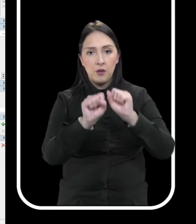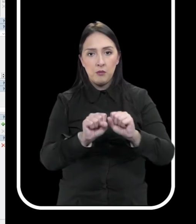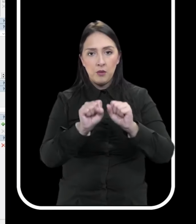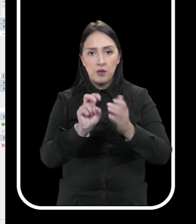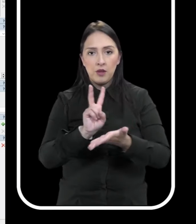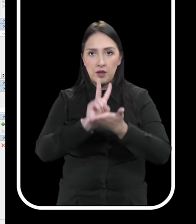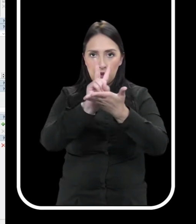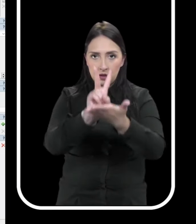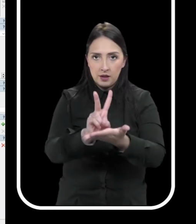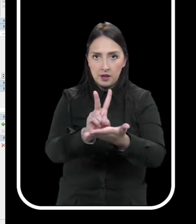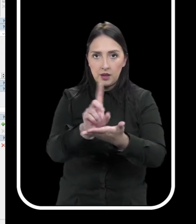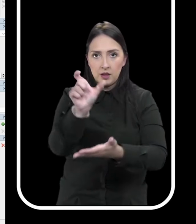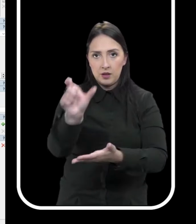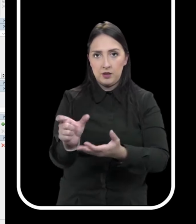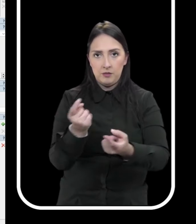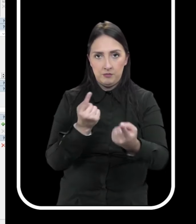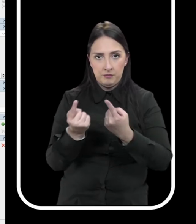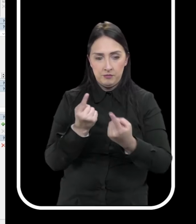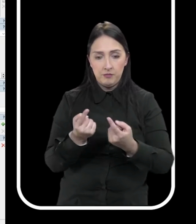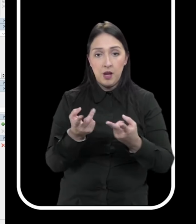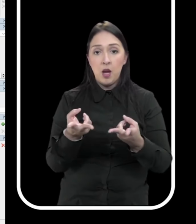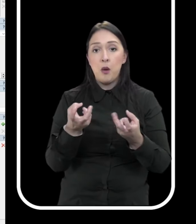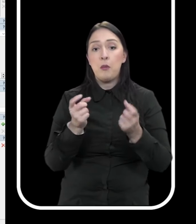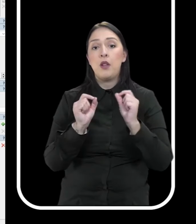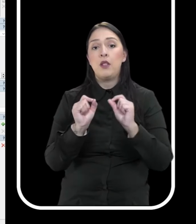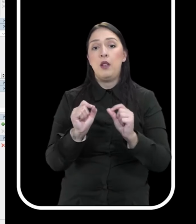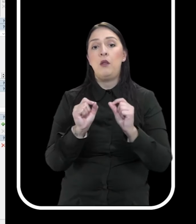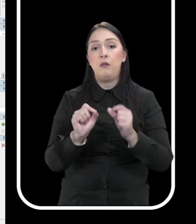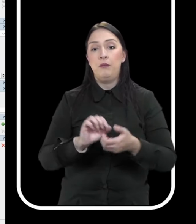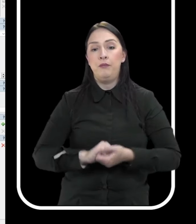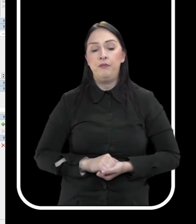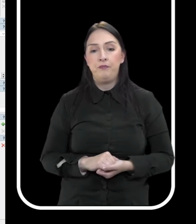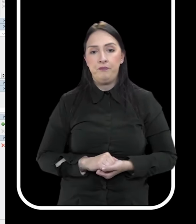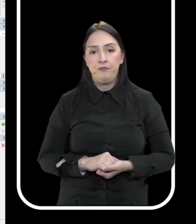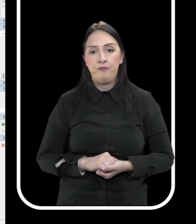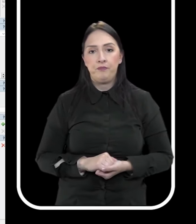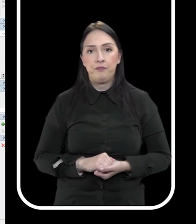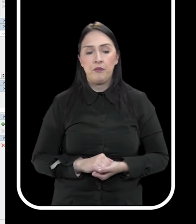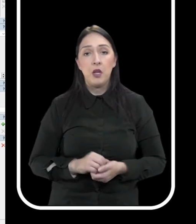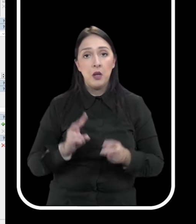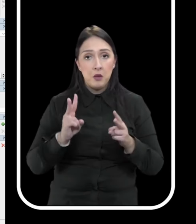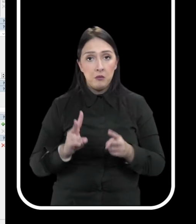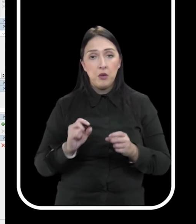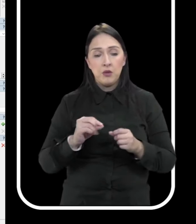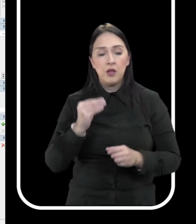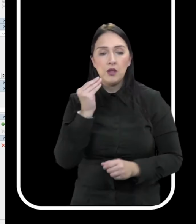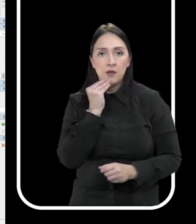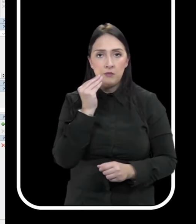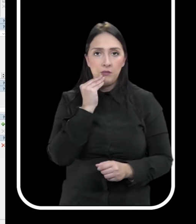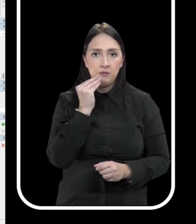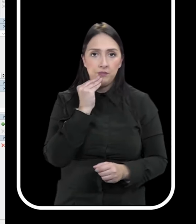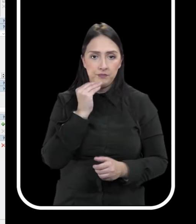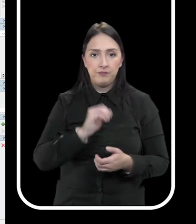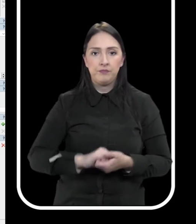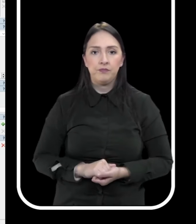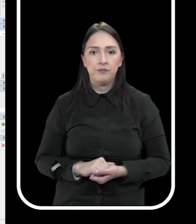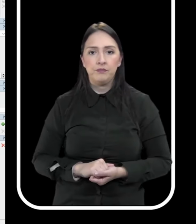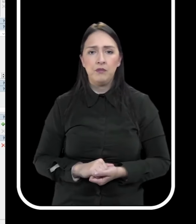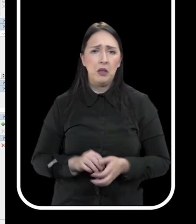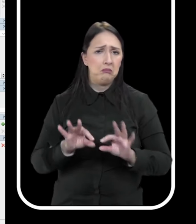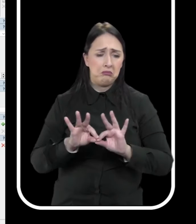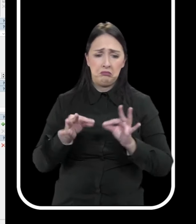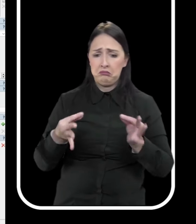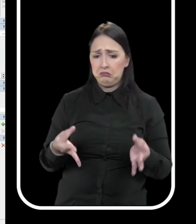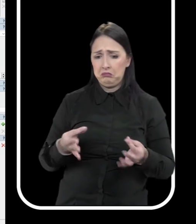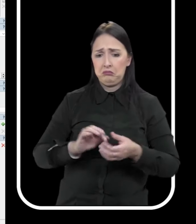armazenado para ser entregue para o cliente. Então, vocês percebem realmente que, apesar de ser uma simulação